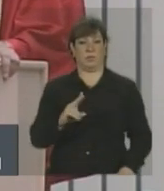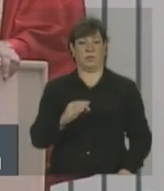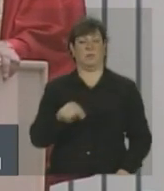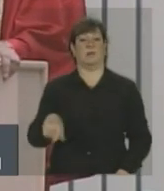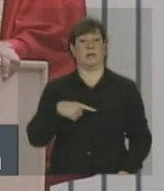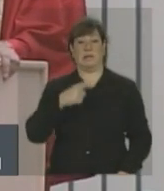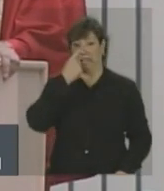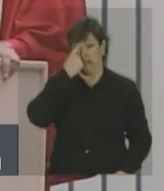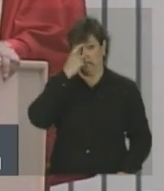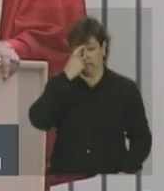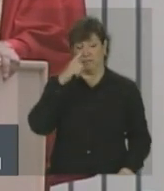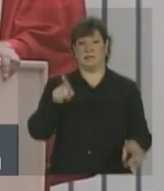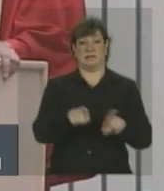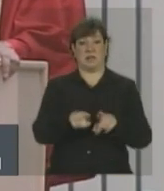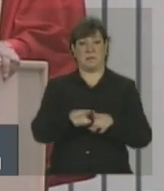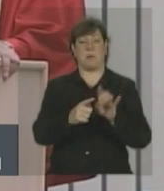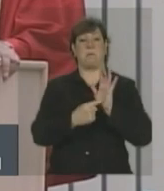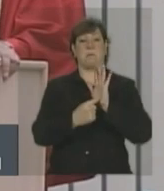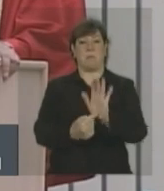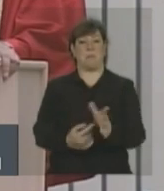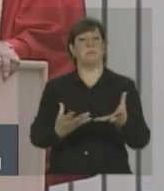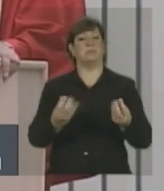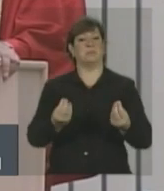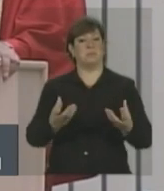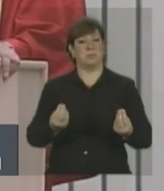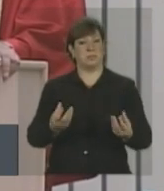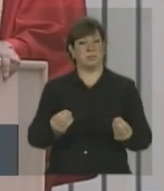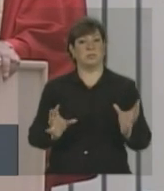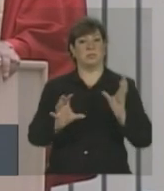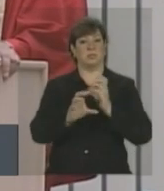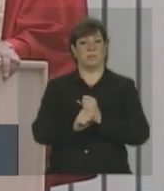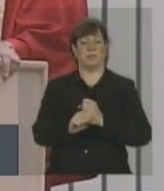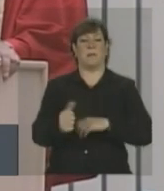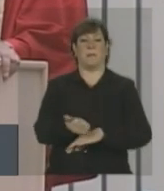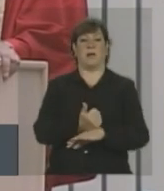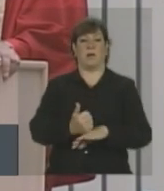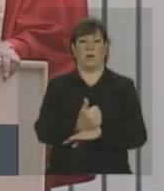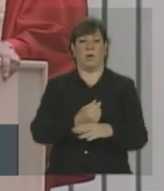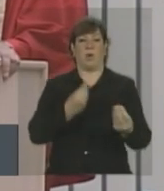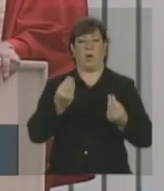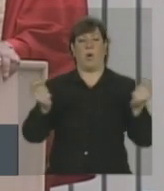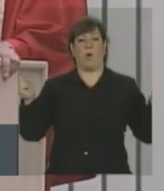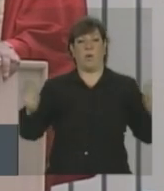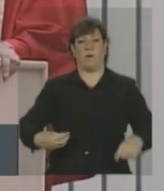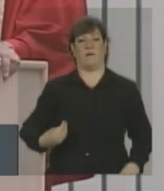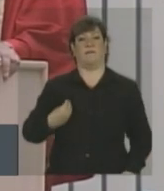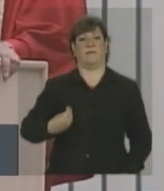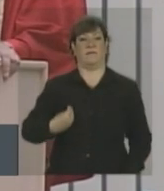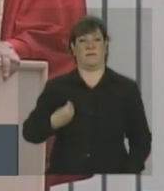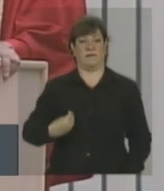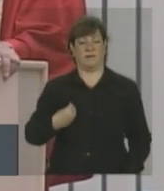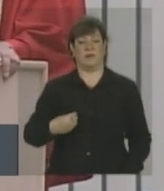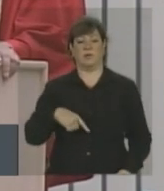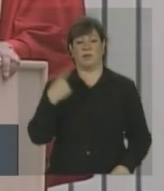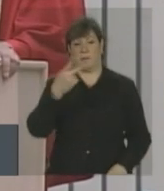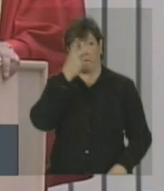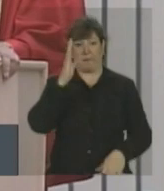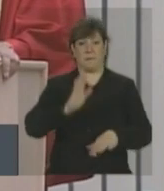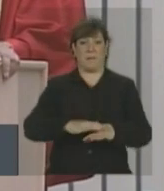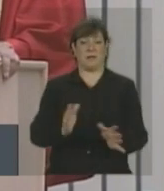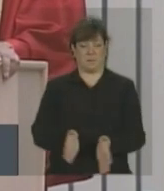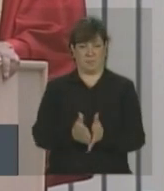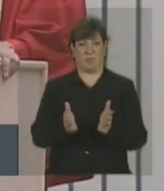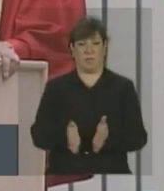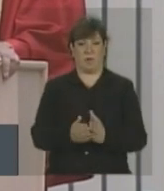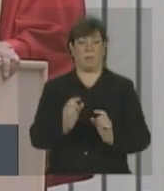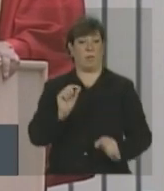são bastante significativos no sentido da melhoria das condições de vida das camadas mais pobres.